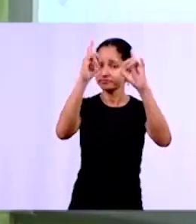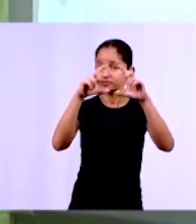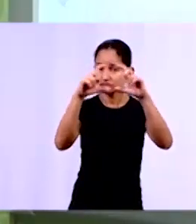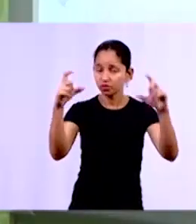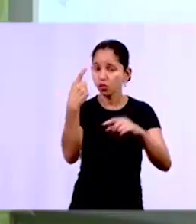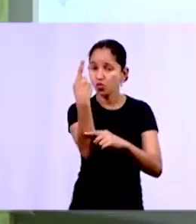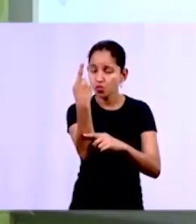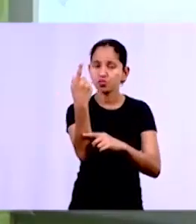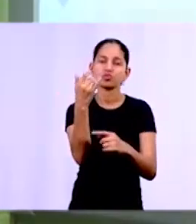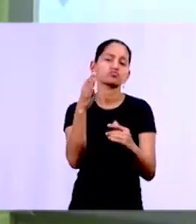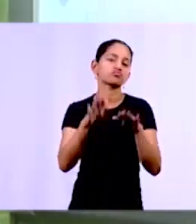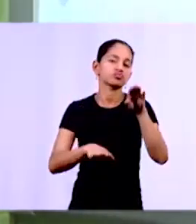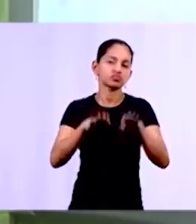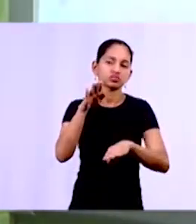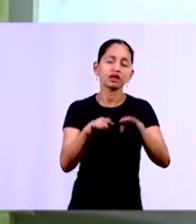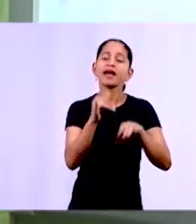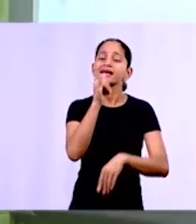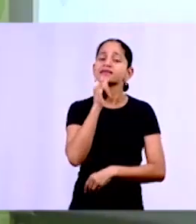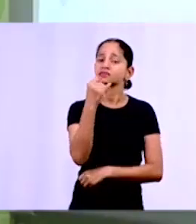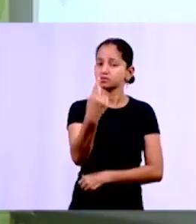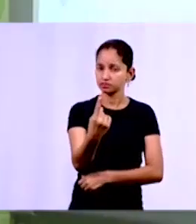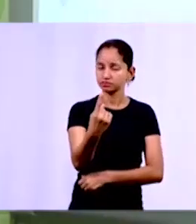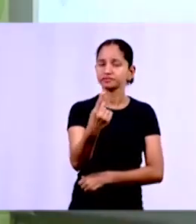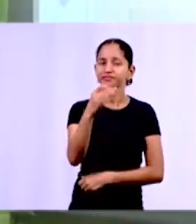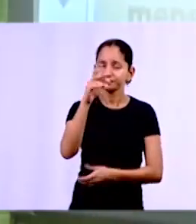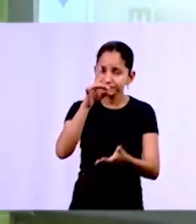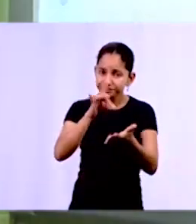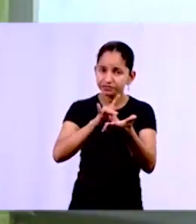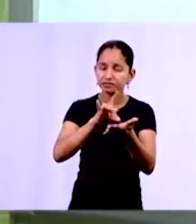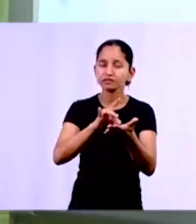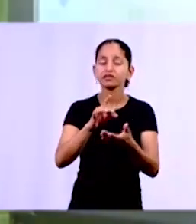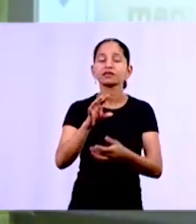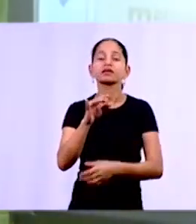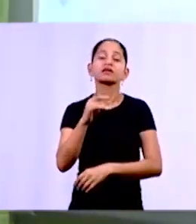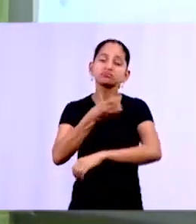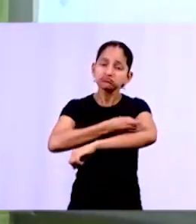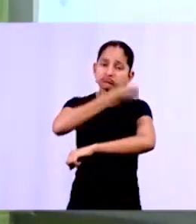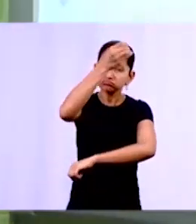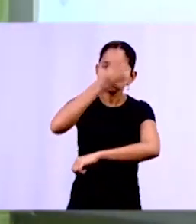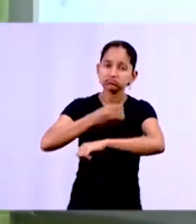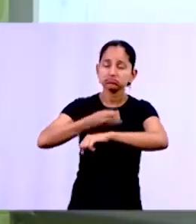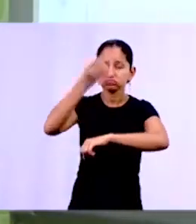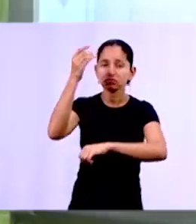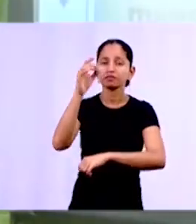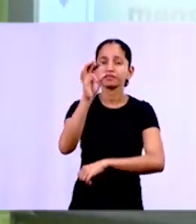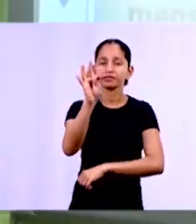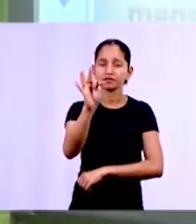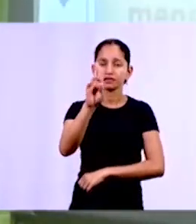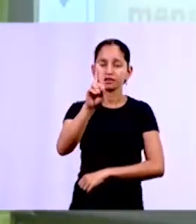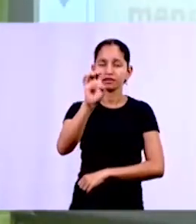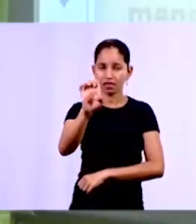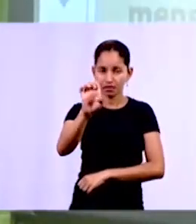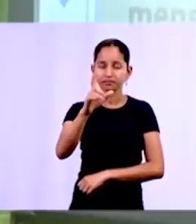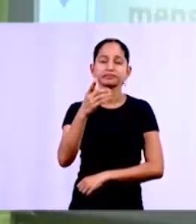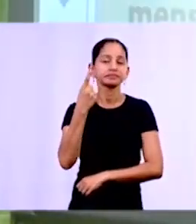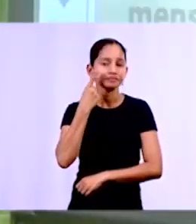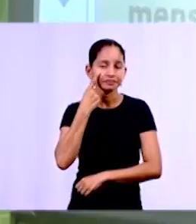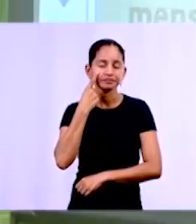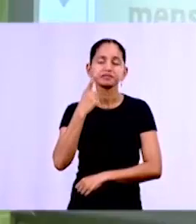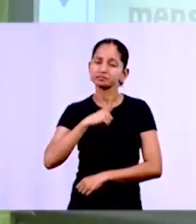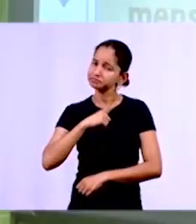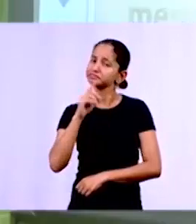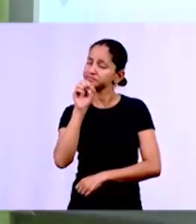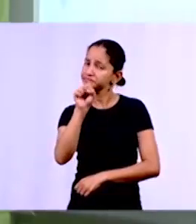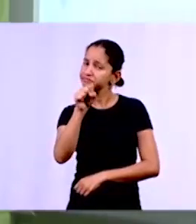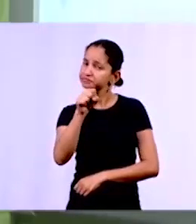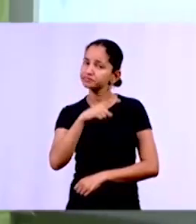né? Acho que vou dar até um exemplo. Vamos dizer, o Tribunal Regional Eleitoral aqui do Estado de Rondônia. Eles têm um data